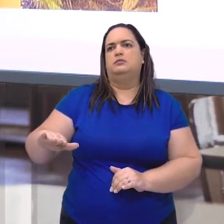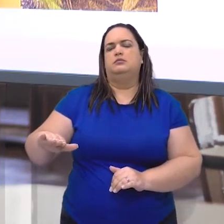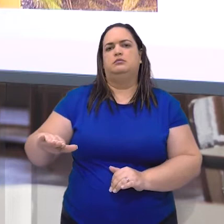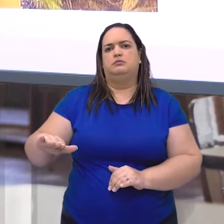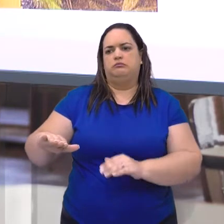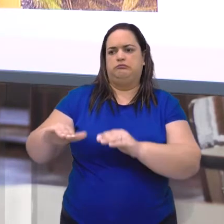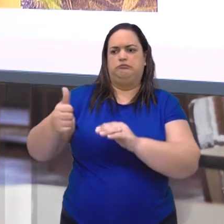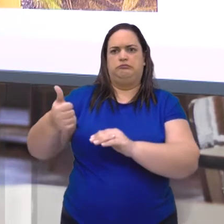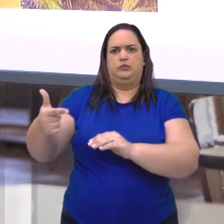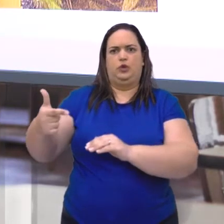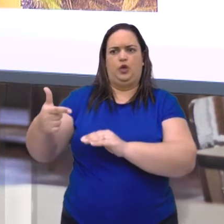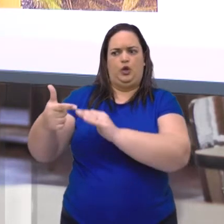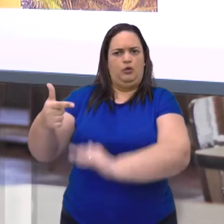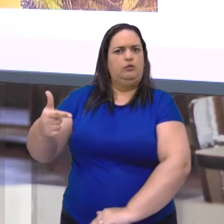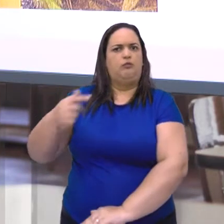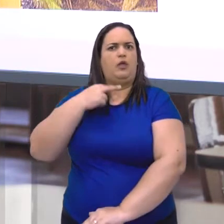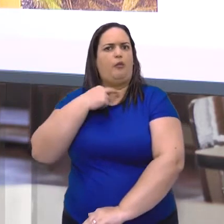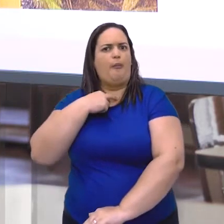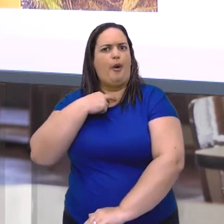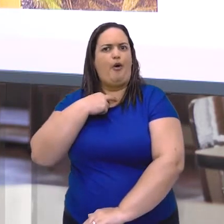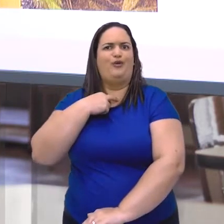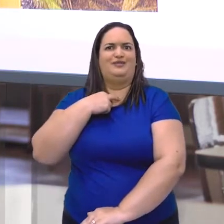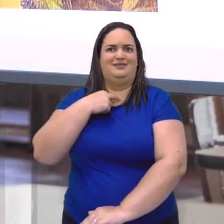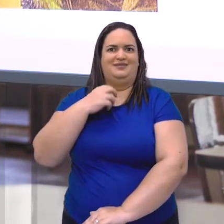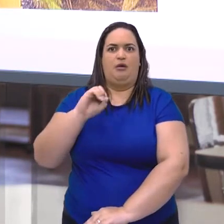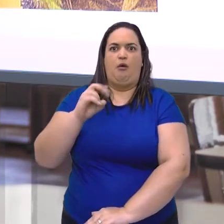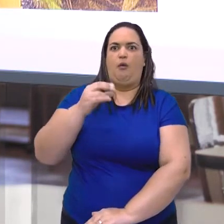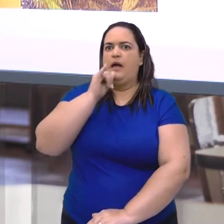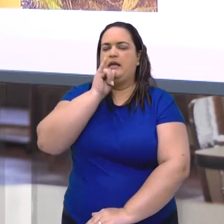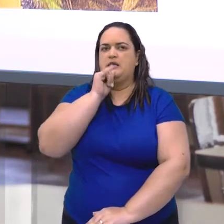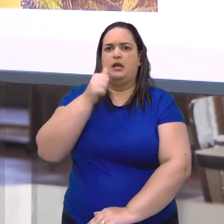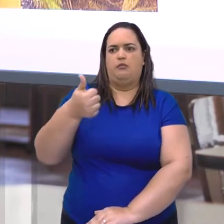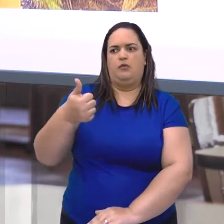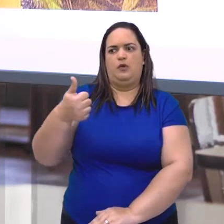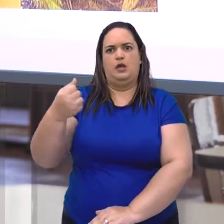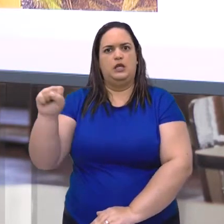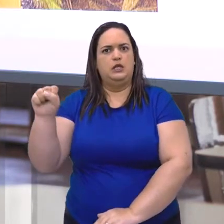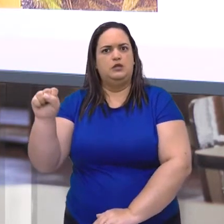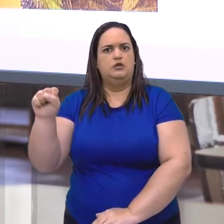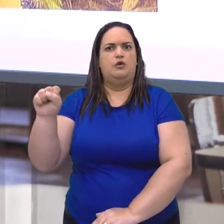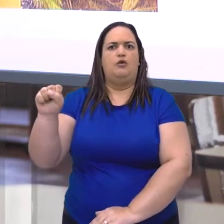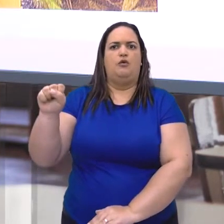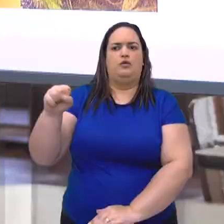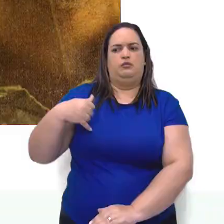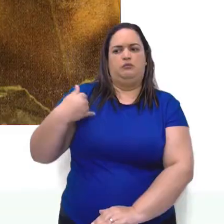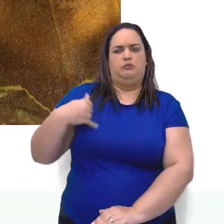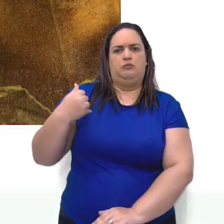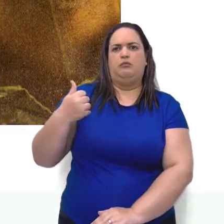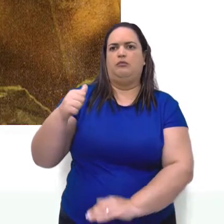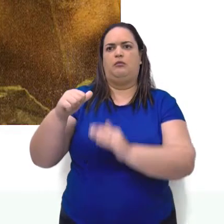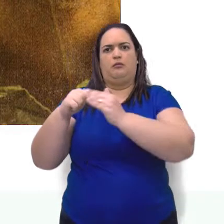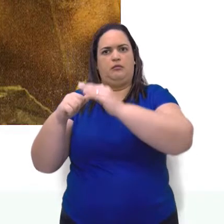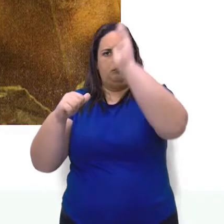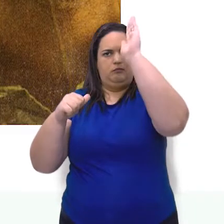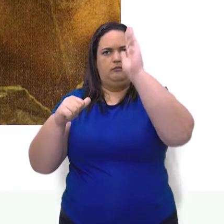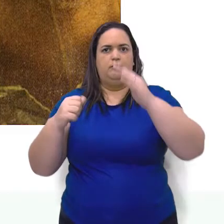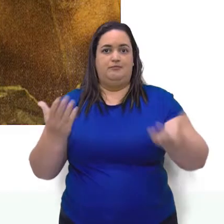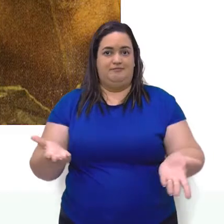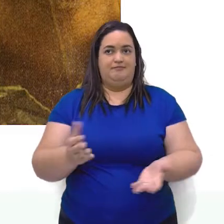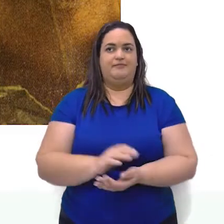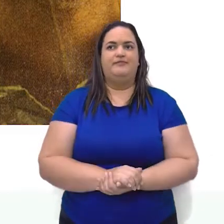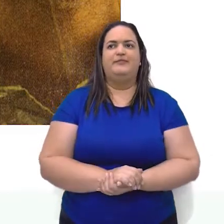anos. Então temos que ter, todo filme tem que ter essa recomendação, tá? O tema do filme,